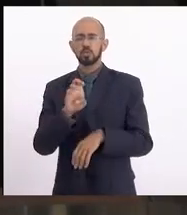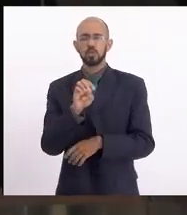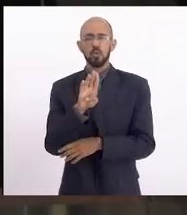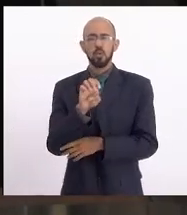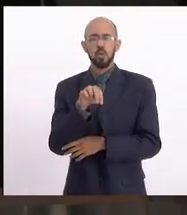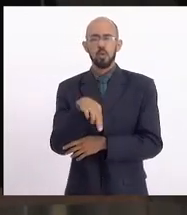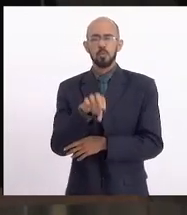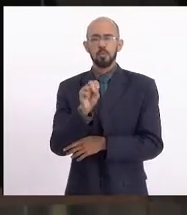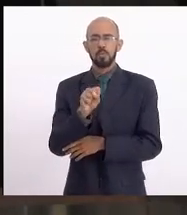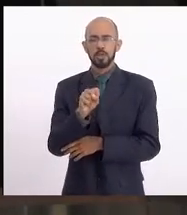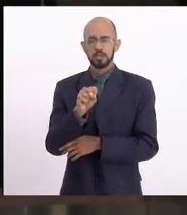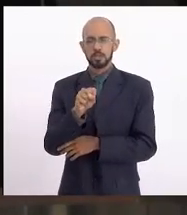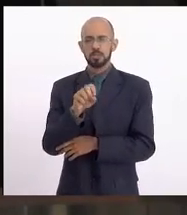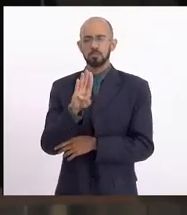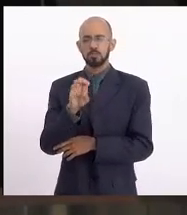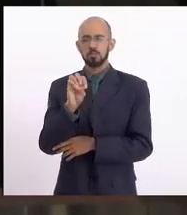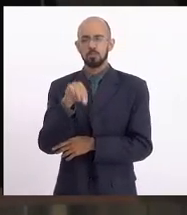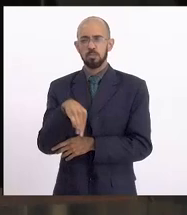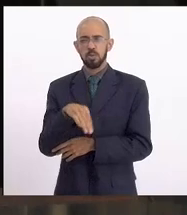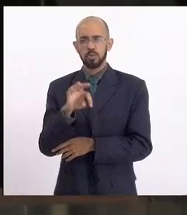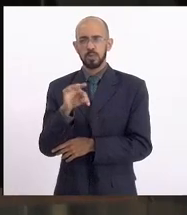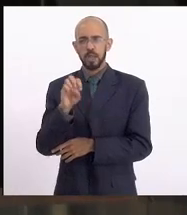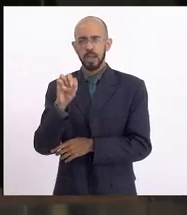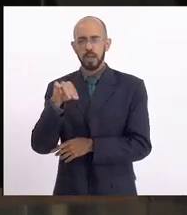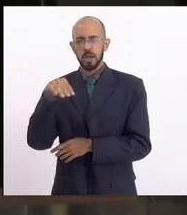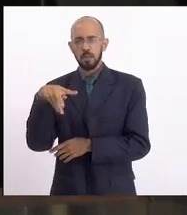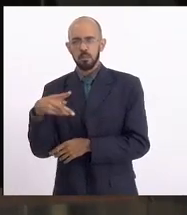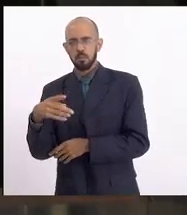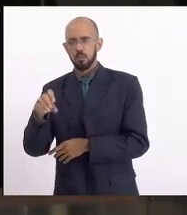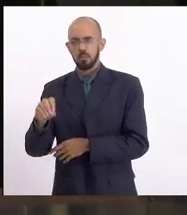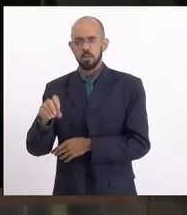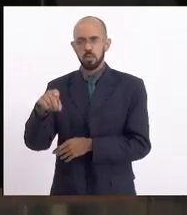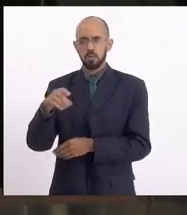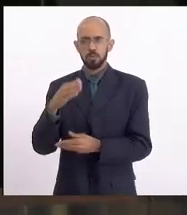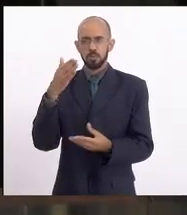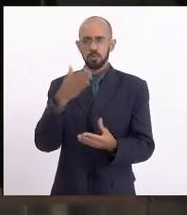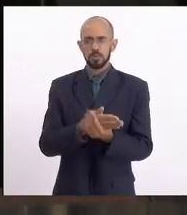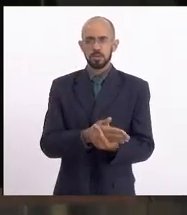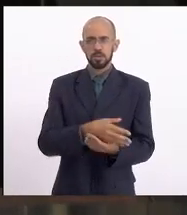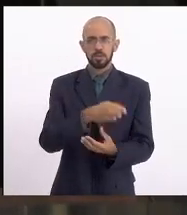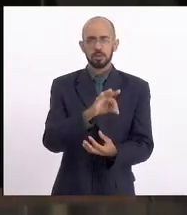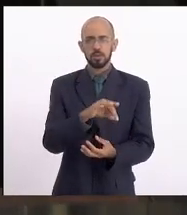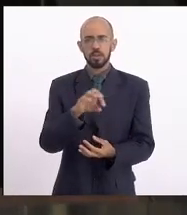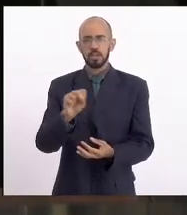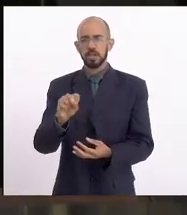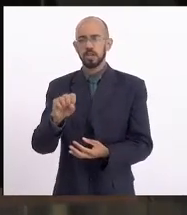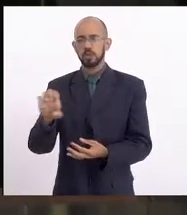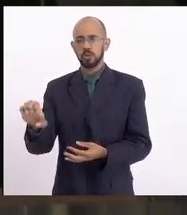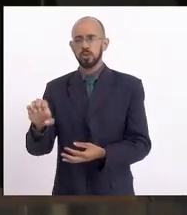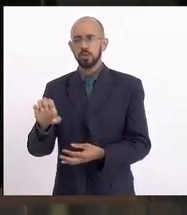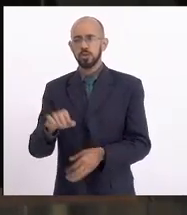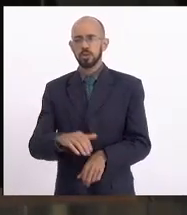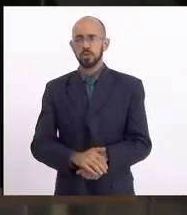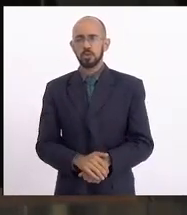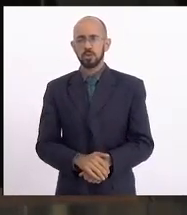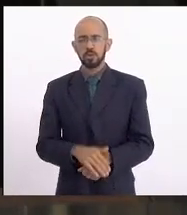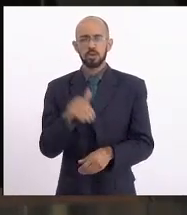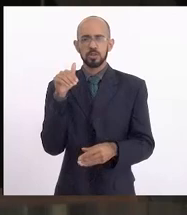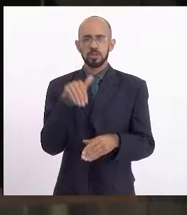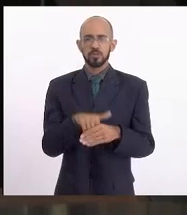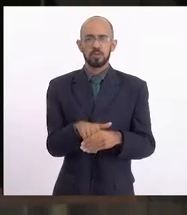Bontempo, cujo processo no TSE, no Tribunal Superior Eleitoral, entraria em